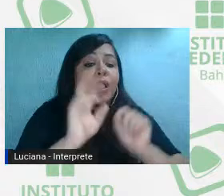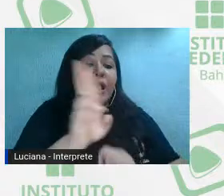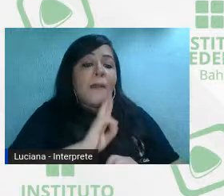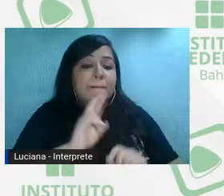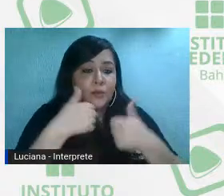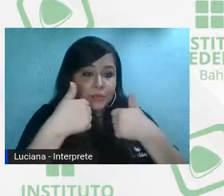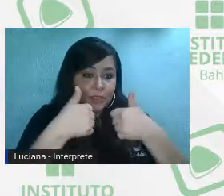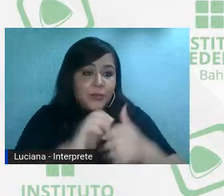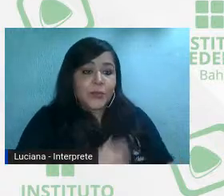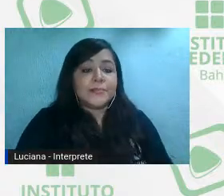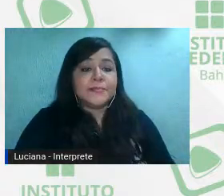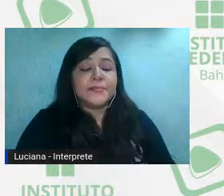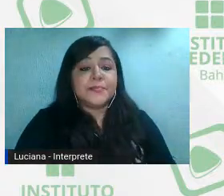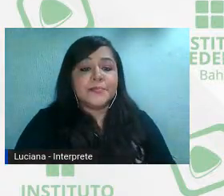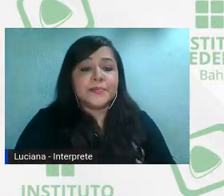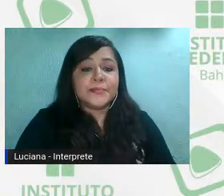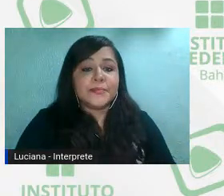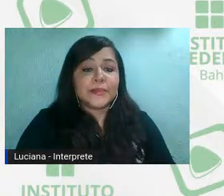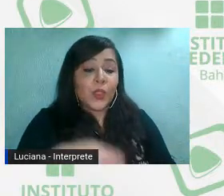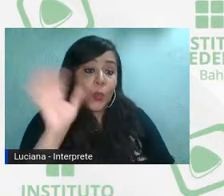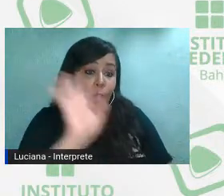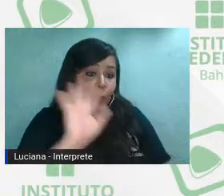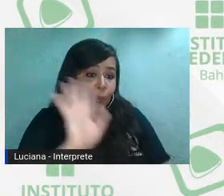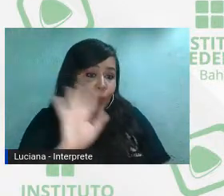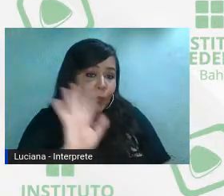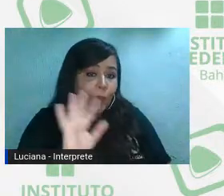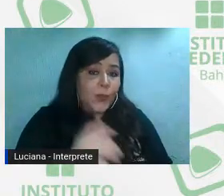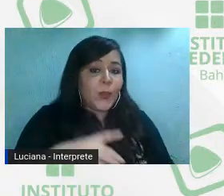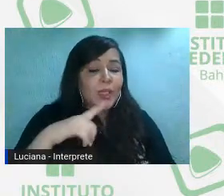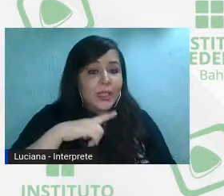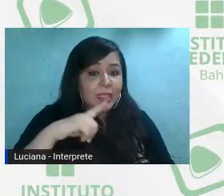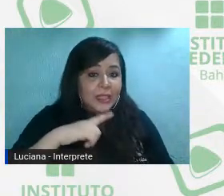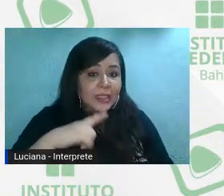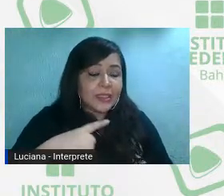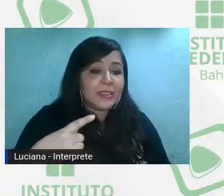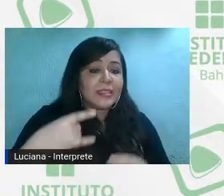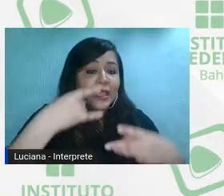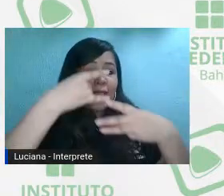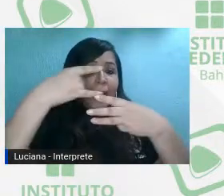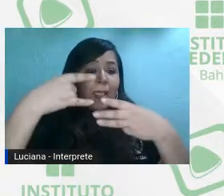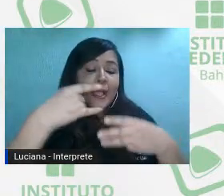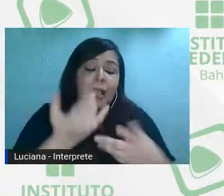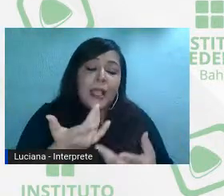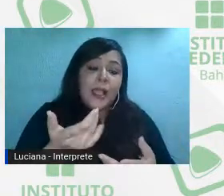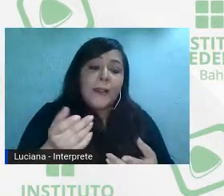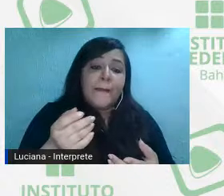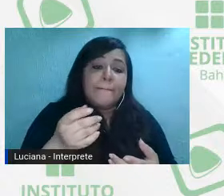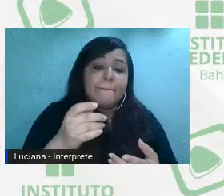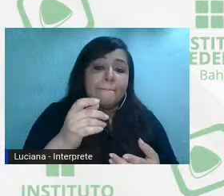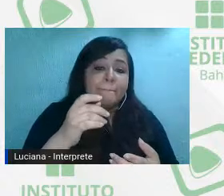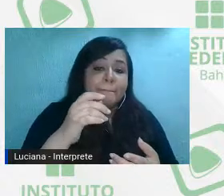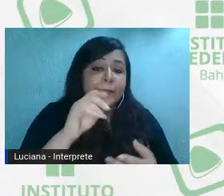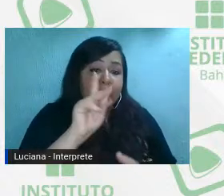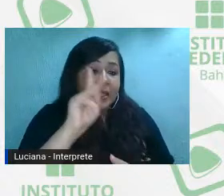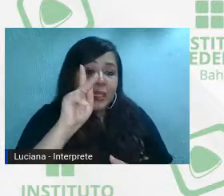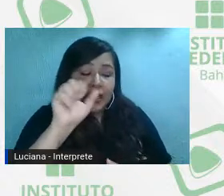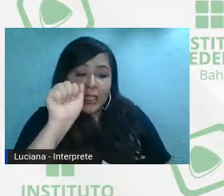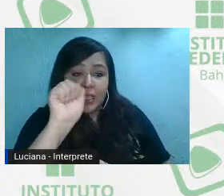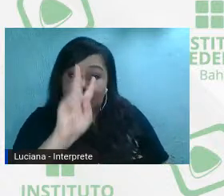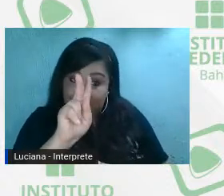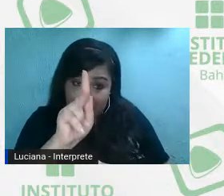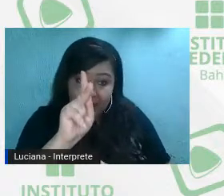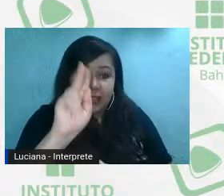isso. Olá, pessoal. A plataforma Khan Academy traz algo fundamental no processo